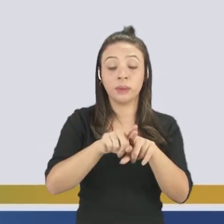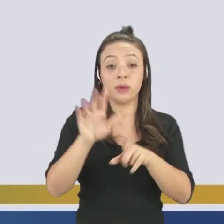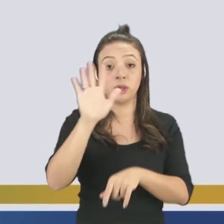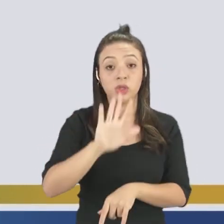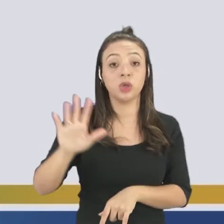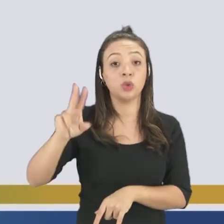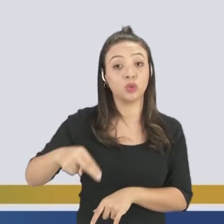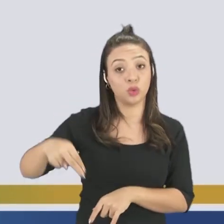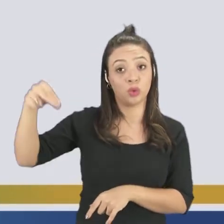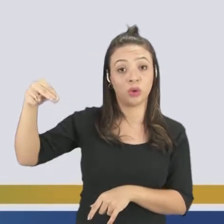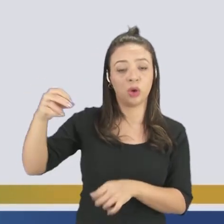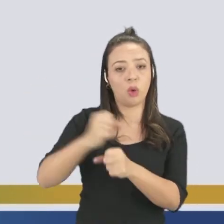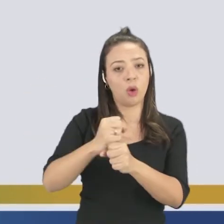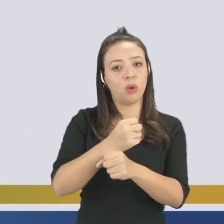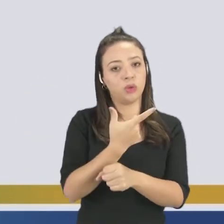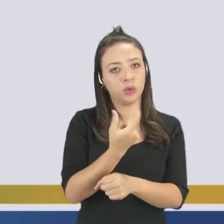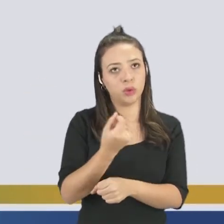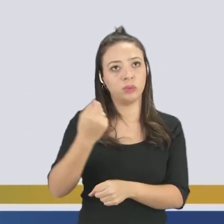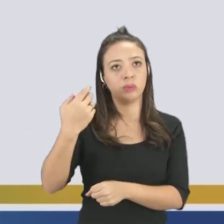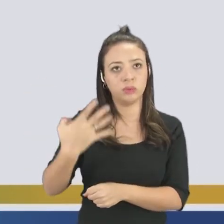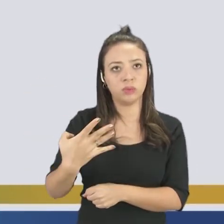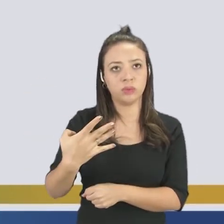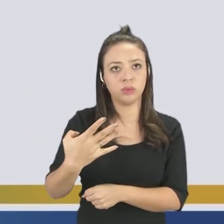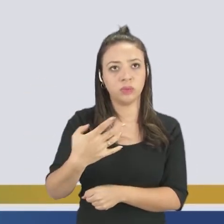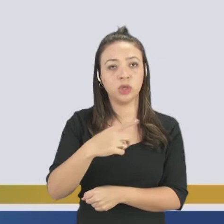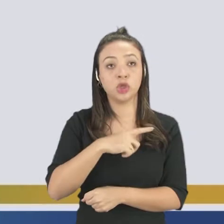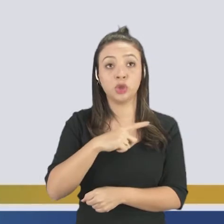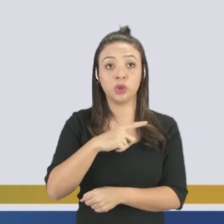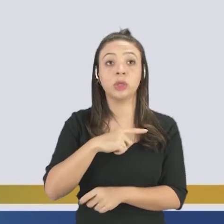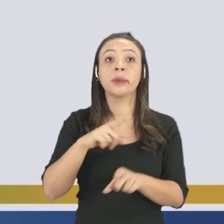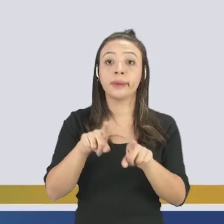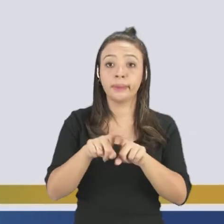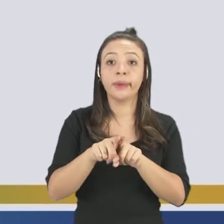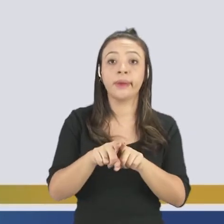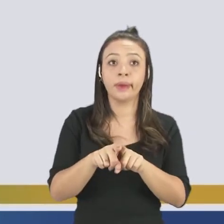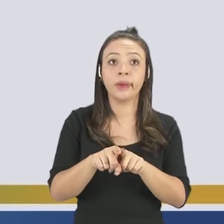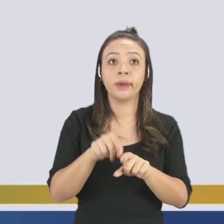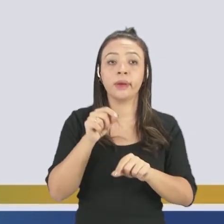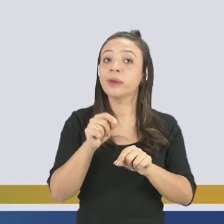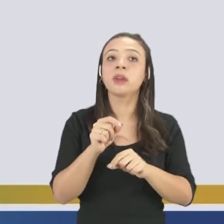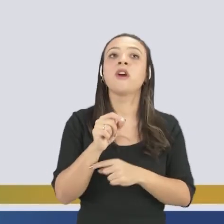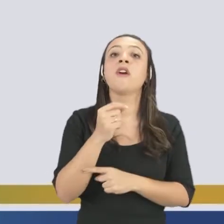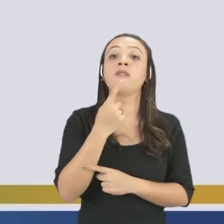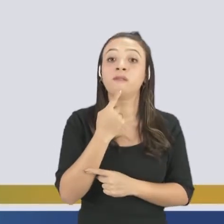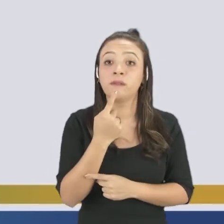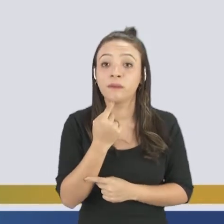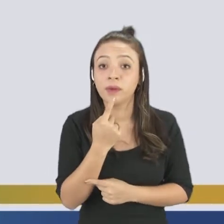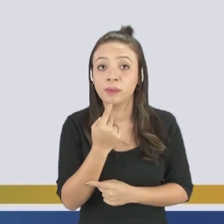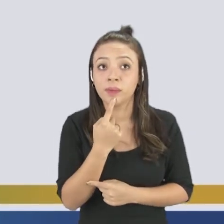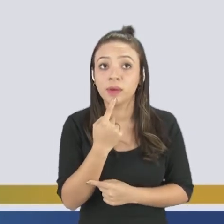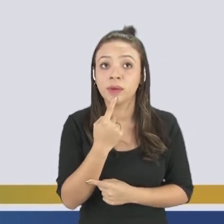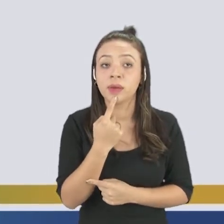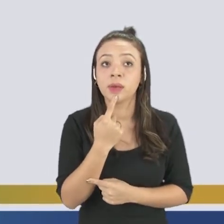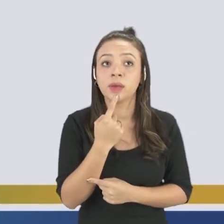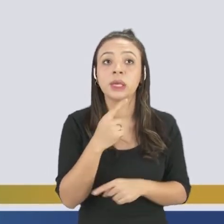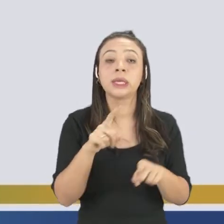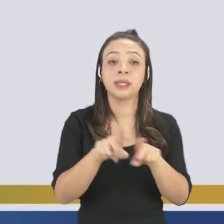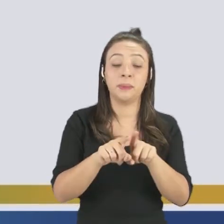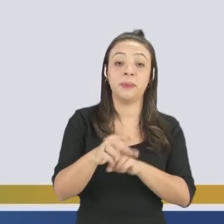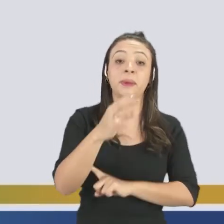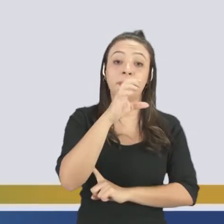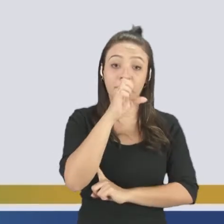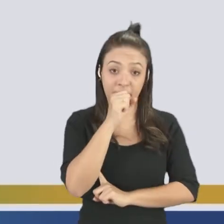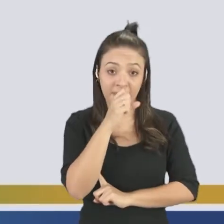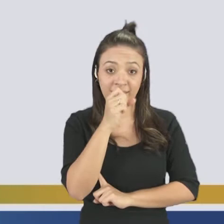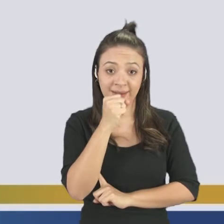que em 2004 ela apresentava ainda manchas vermelhas e também laranja,